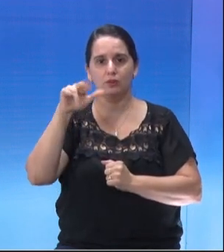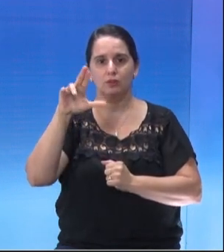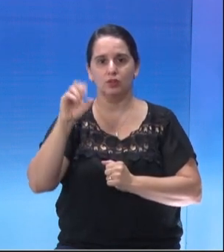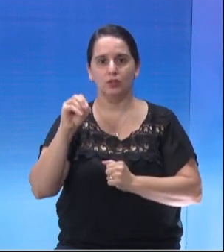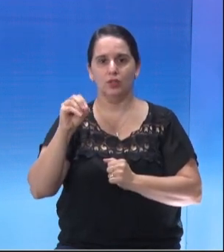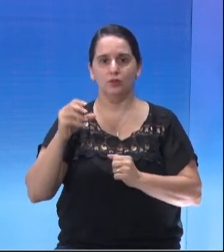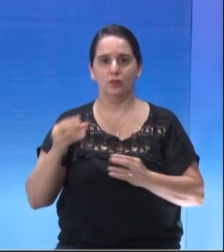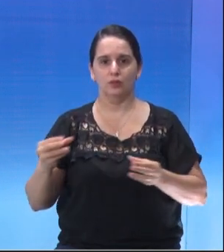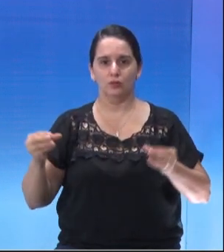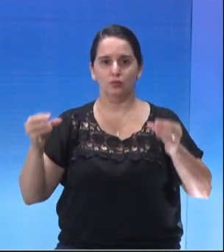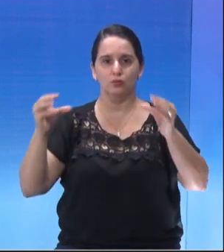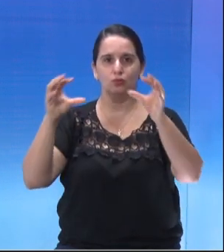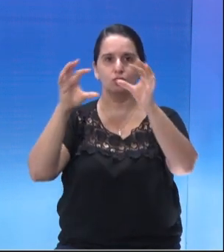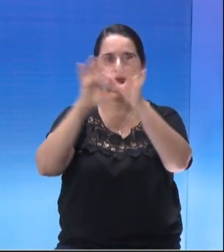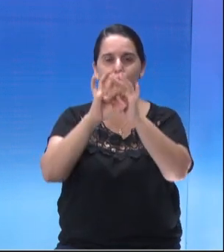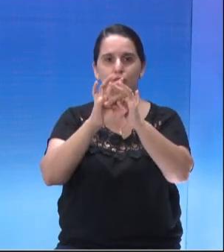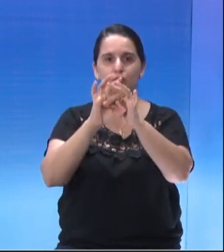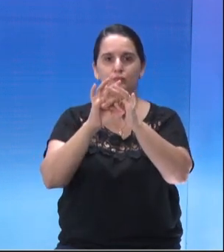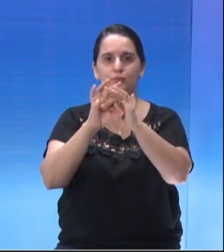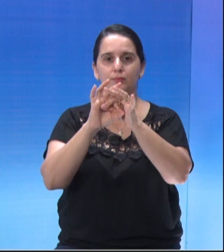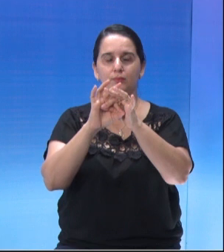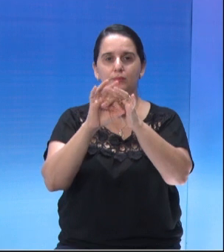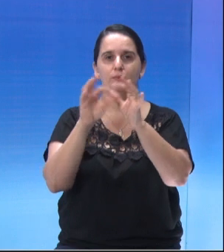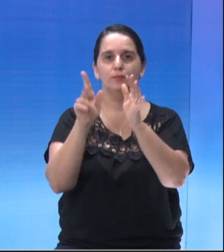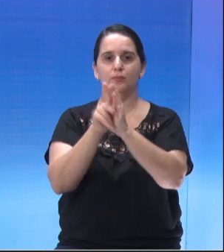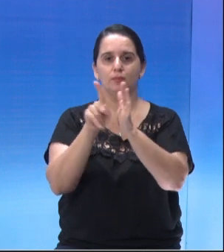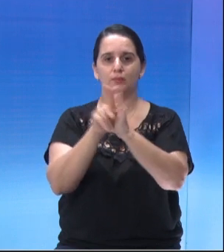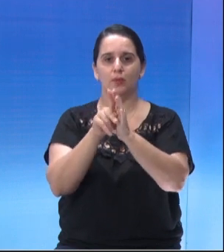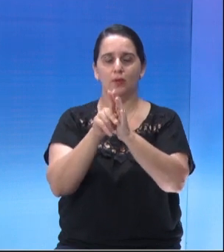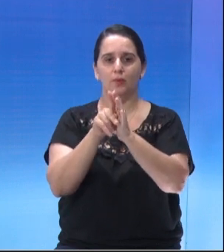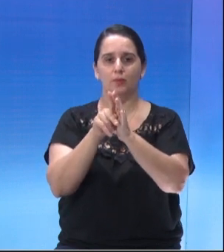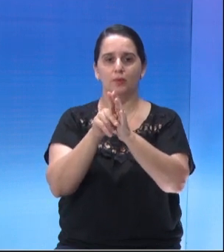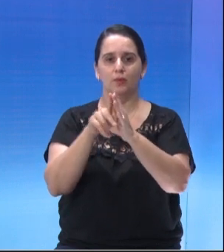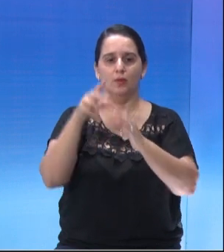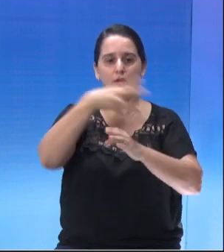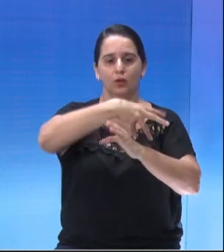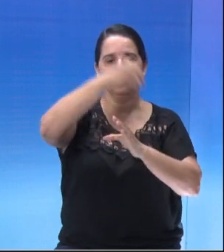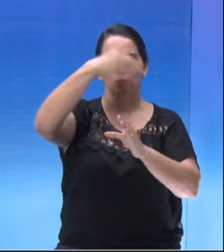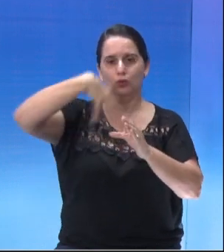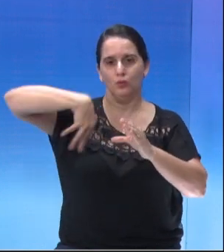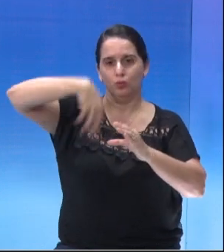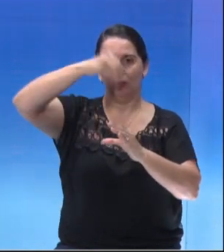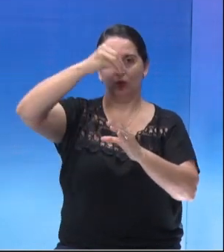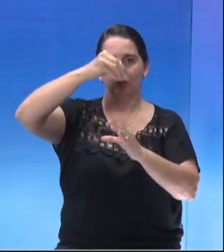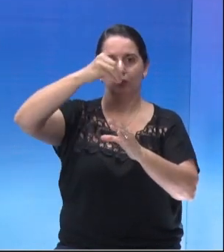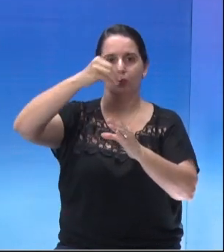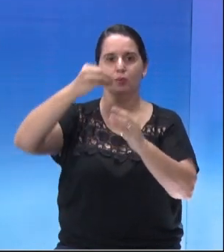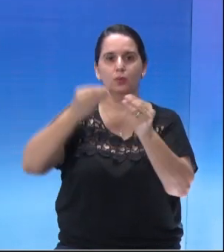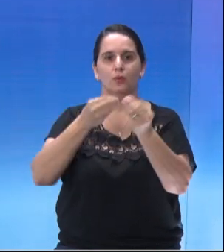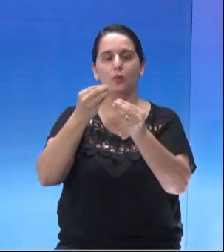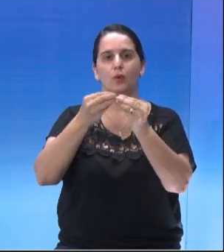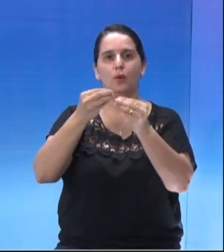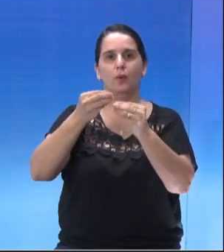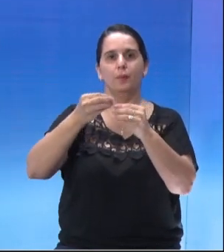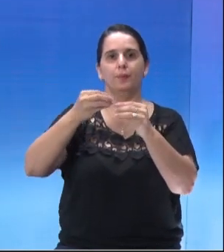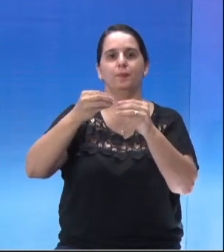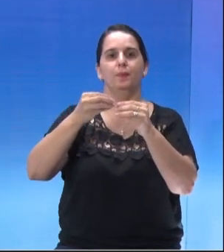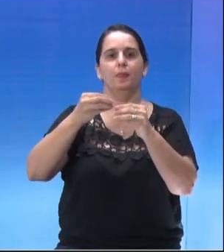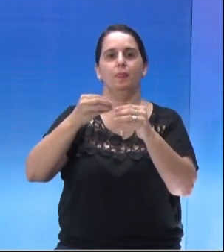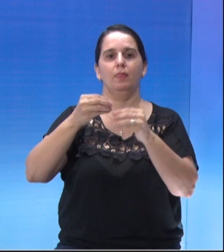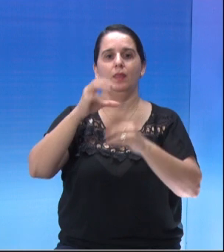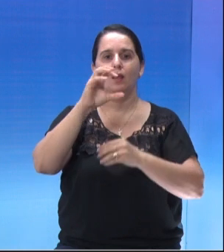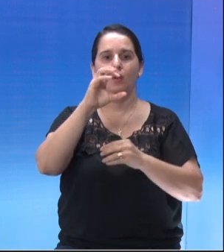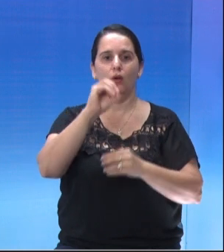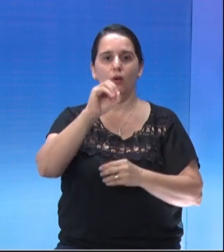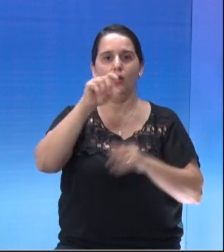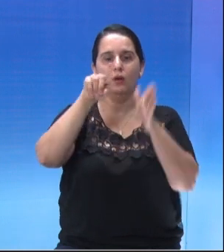eletronegatividade, ele vai atrair os elétrons para si, adquirindo uma carga parcial